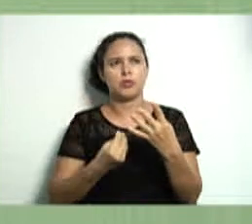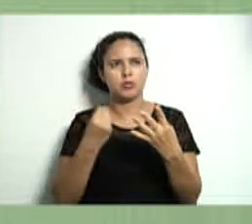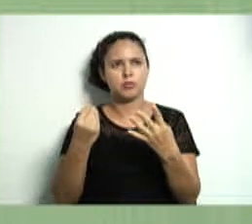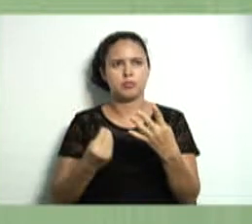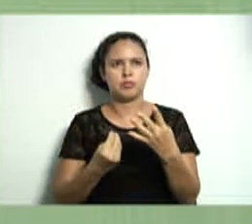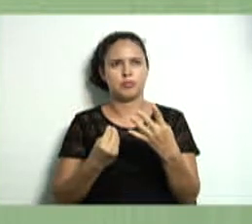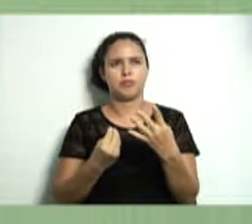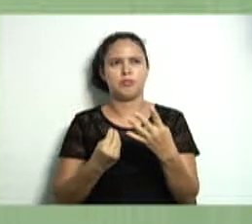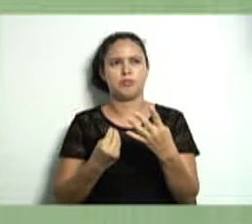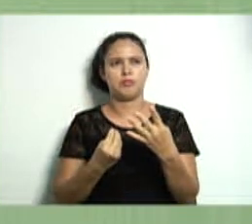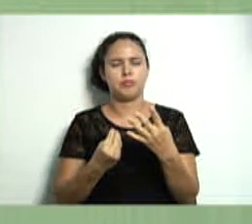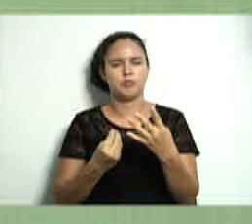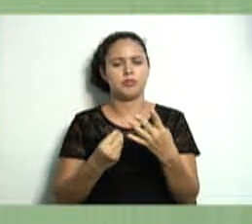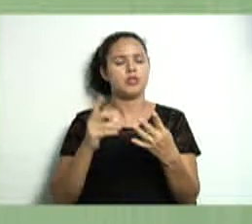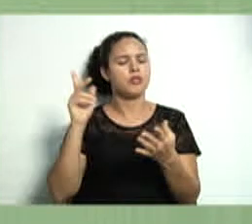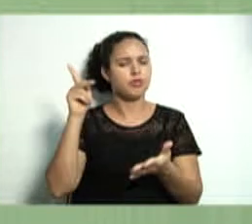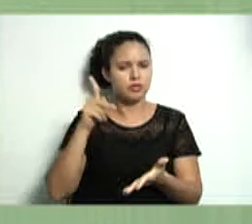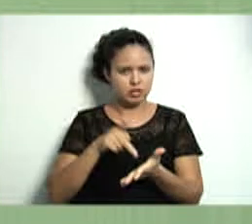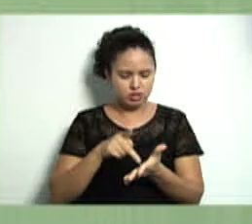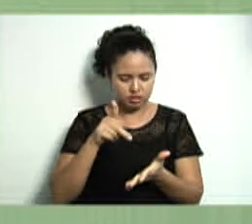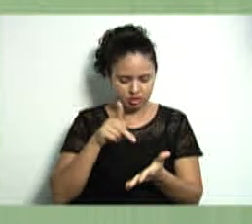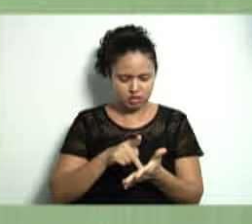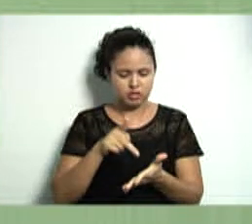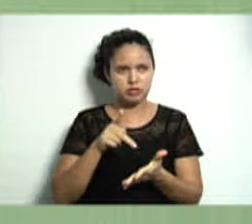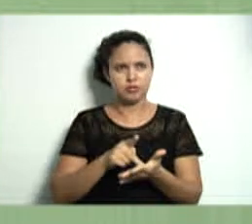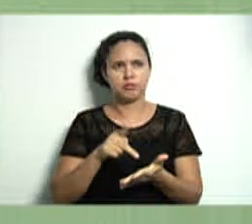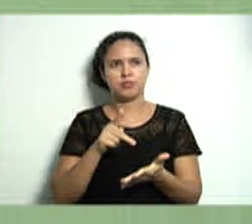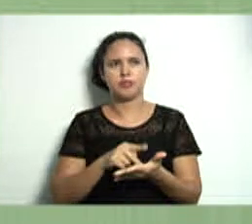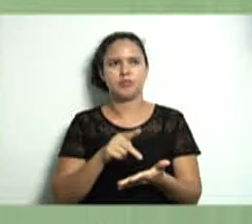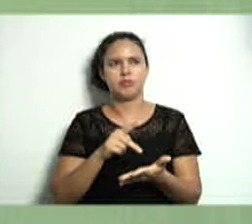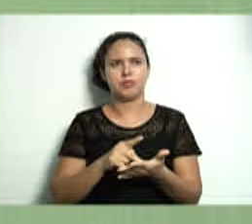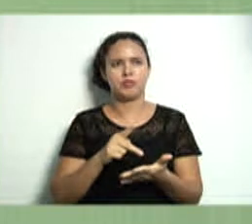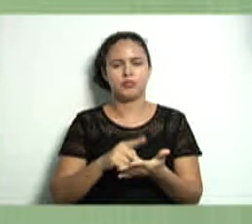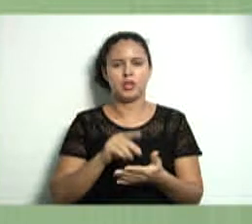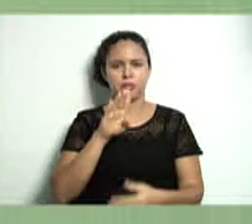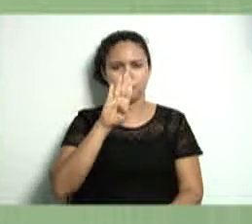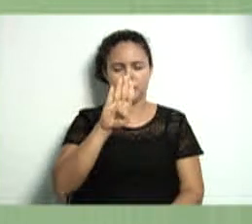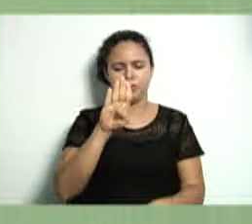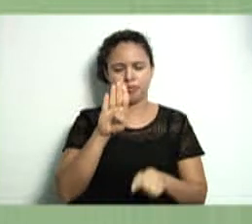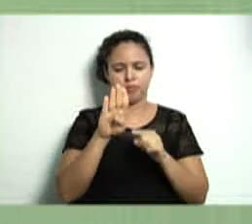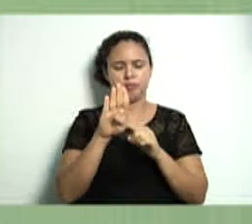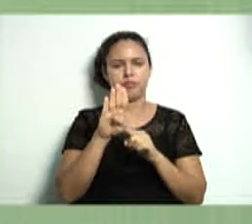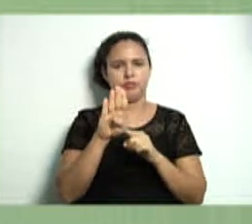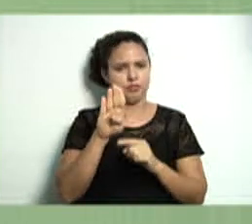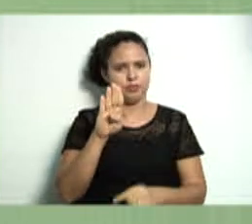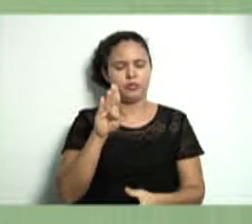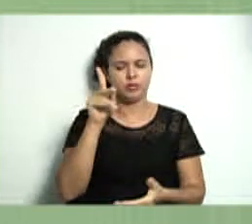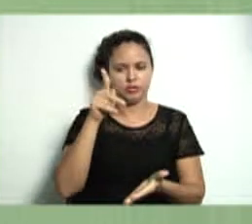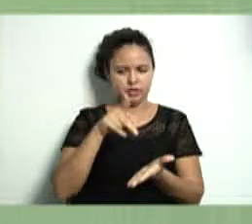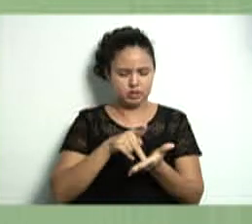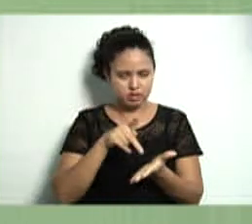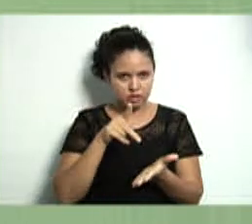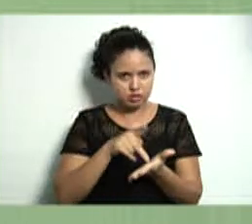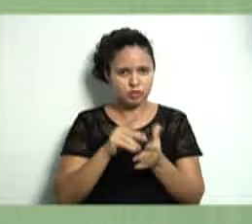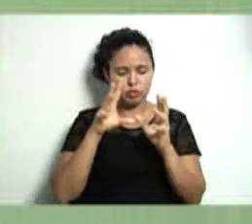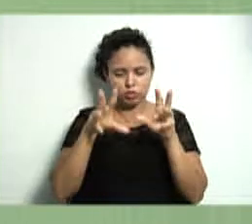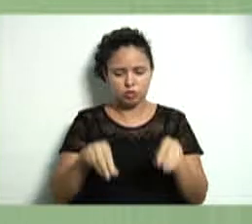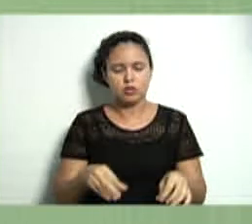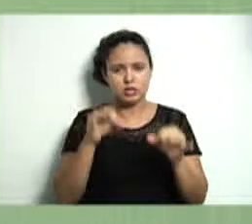são alternativas verdadeiras. Todas essas alternativas são, sim,